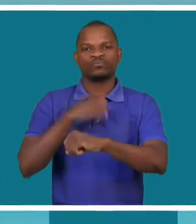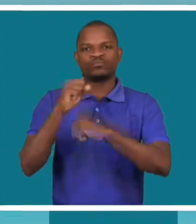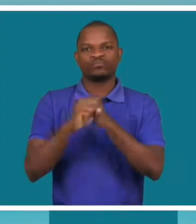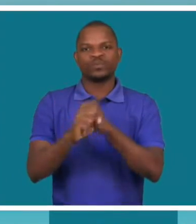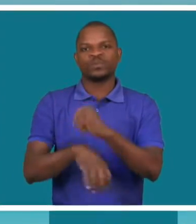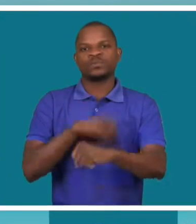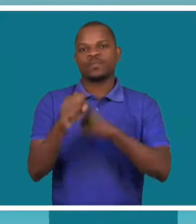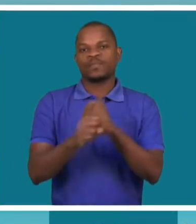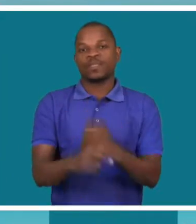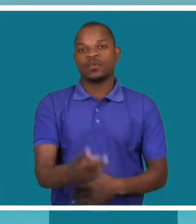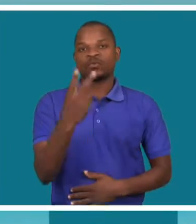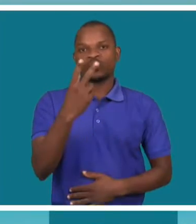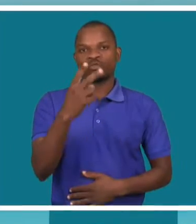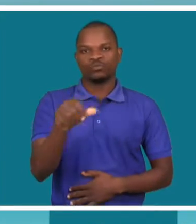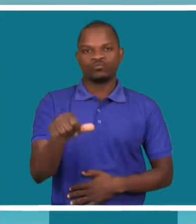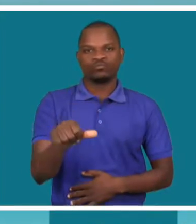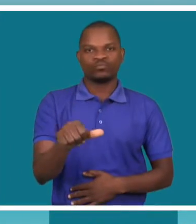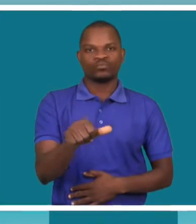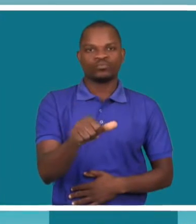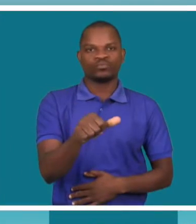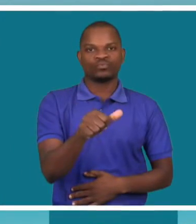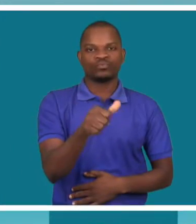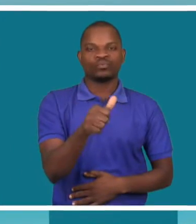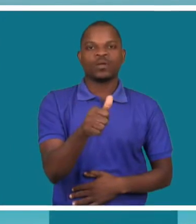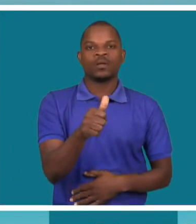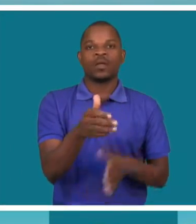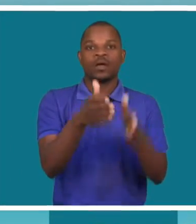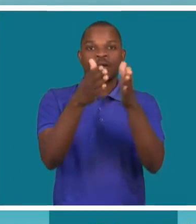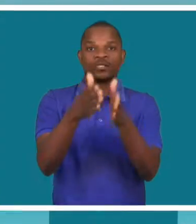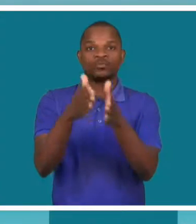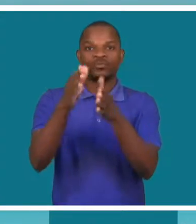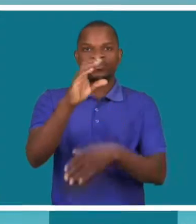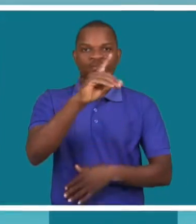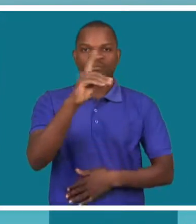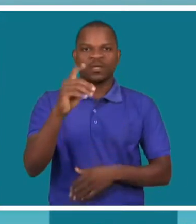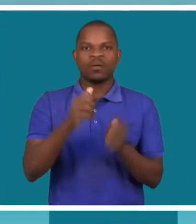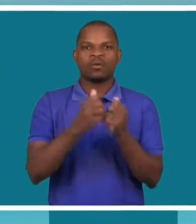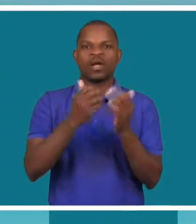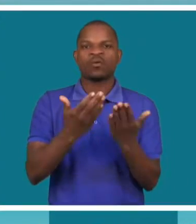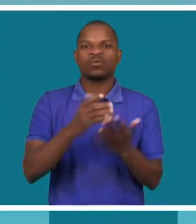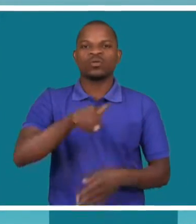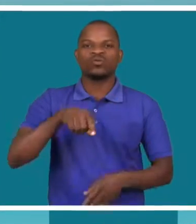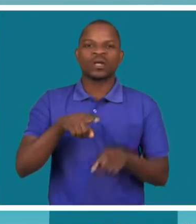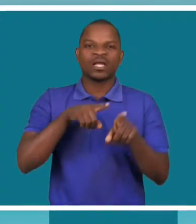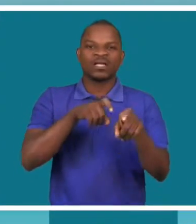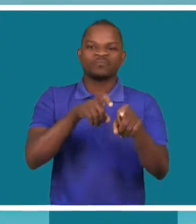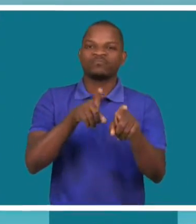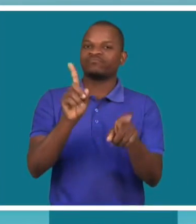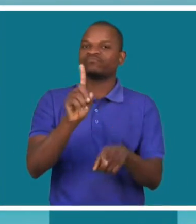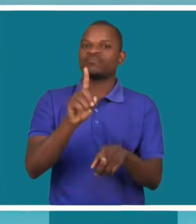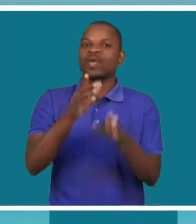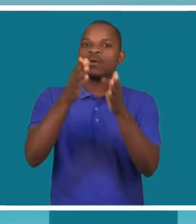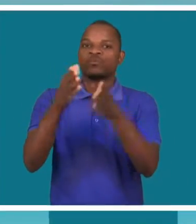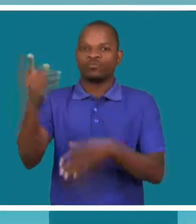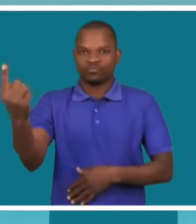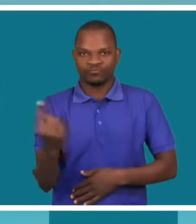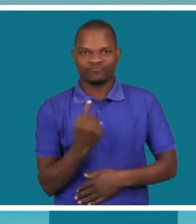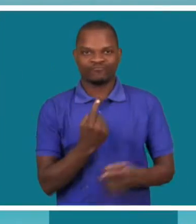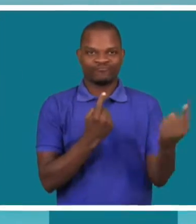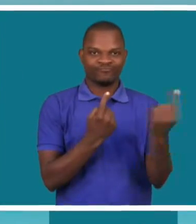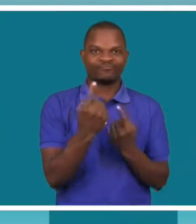melhoria dos clientes, então nós já não vamos atrás das pessoas. As pessoas já nos